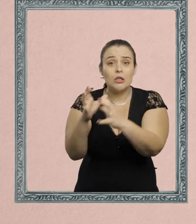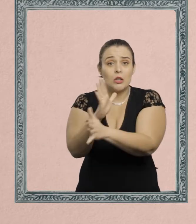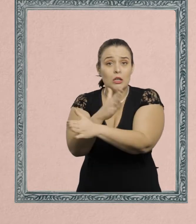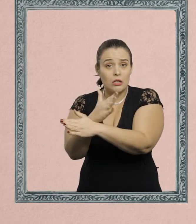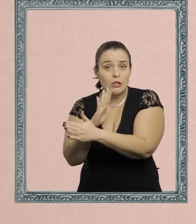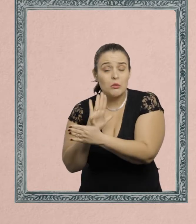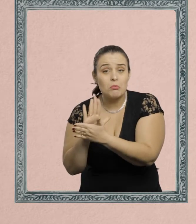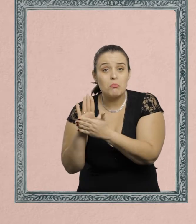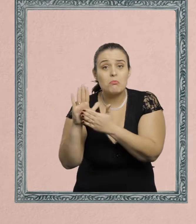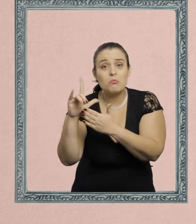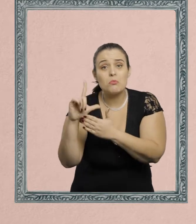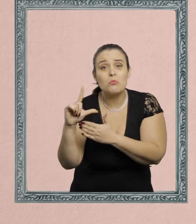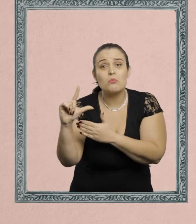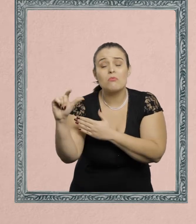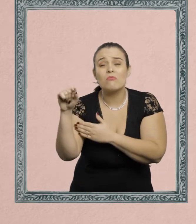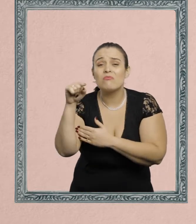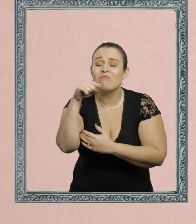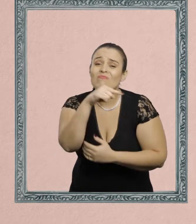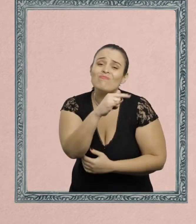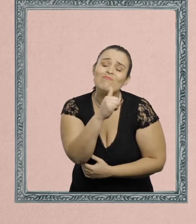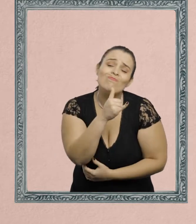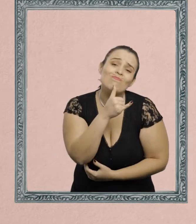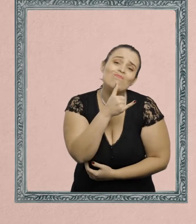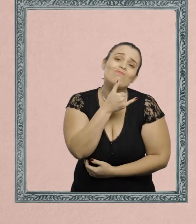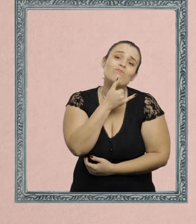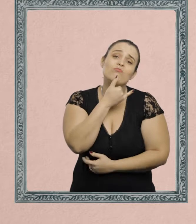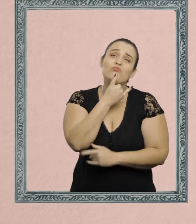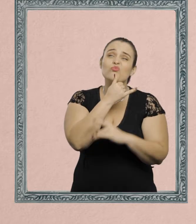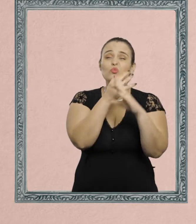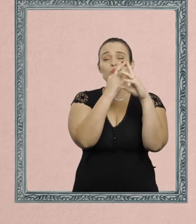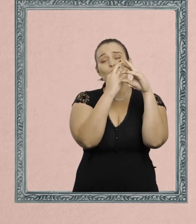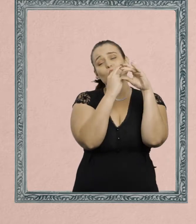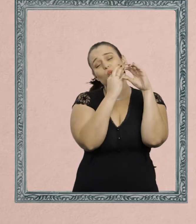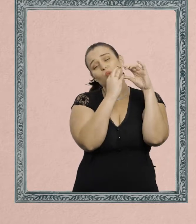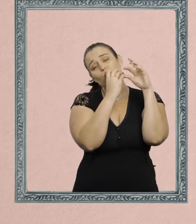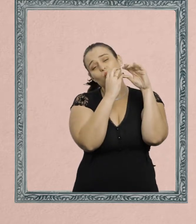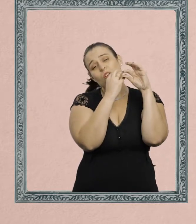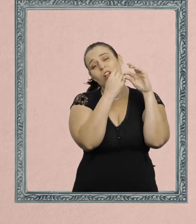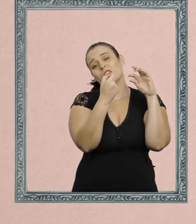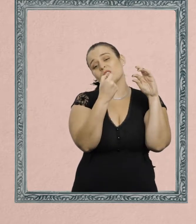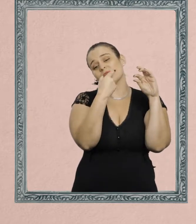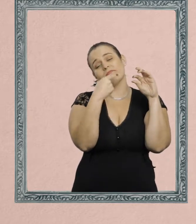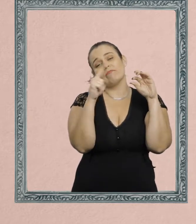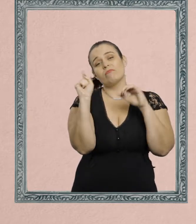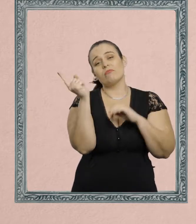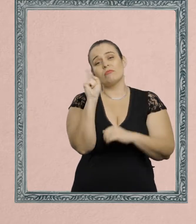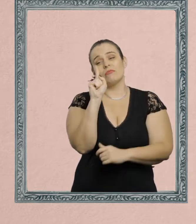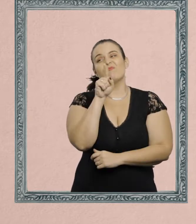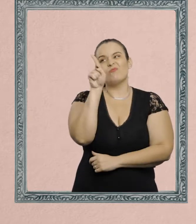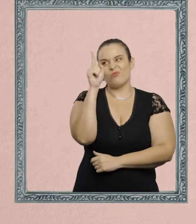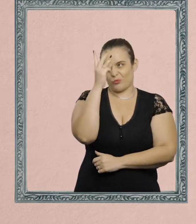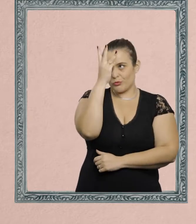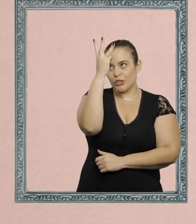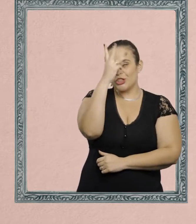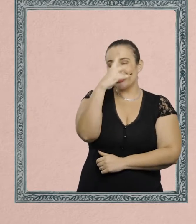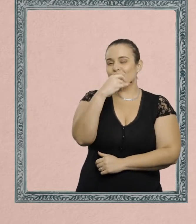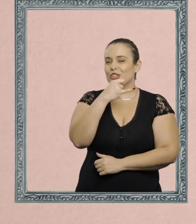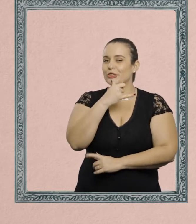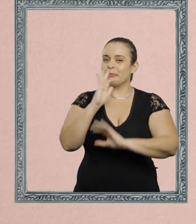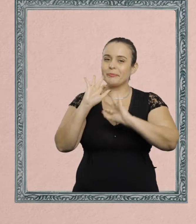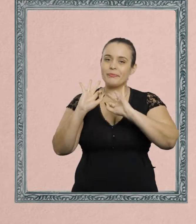triste. Peter tocou flauta e não tomou o seu remédio. Ele pensava que a Wendy ia ficar triste por causa